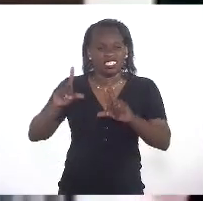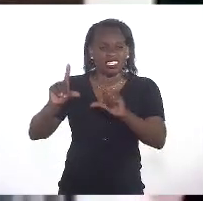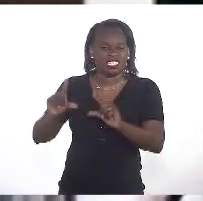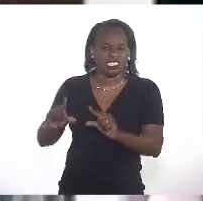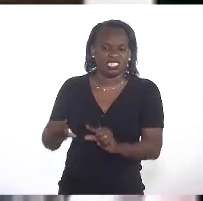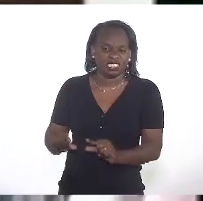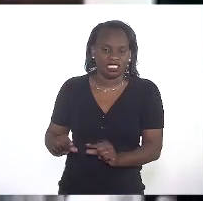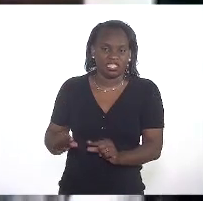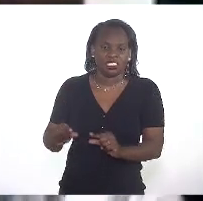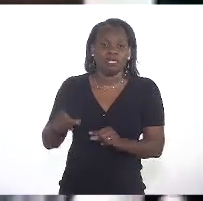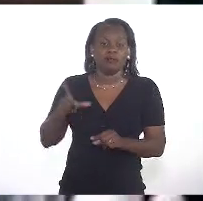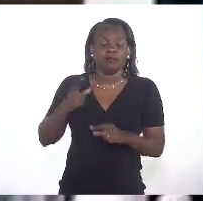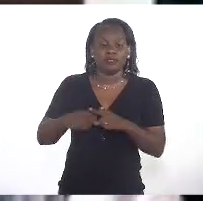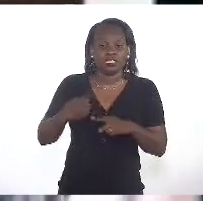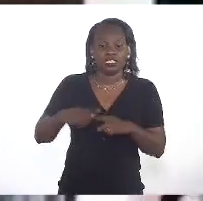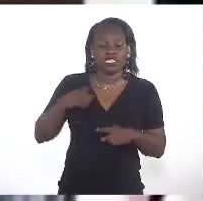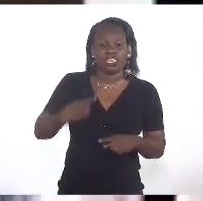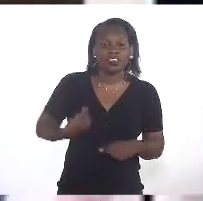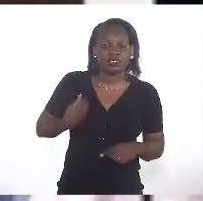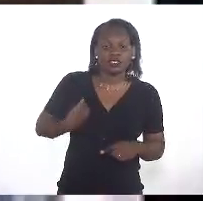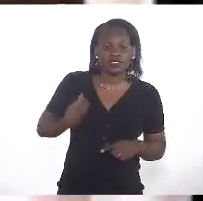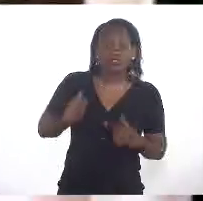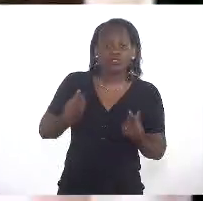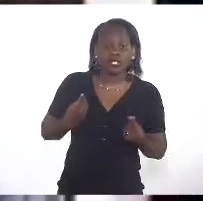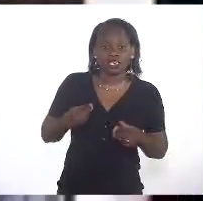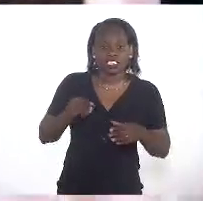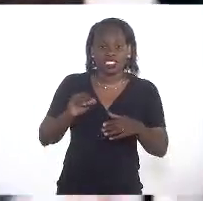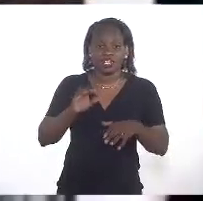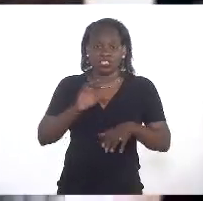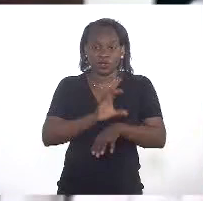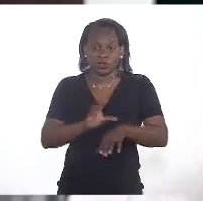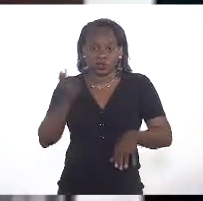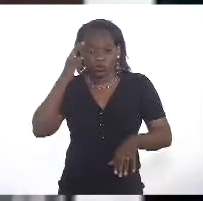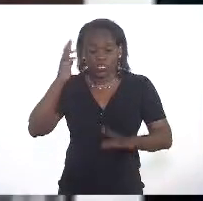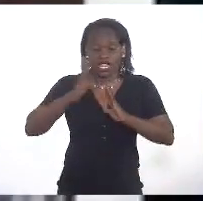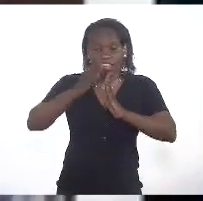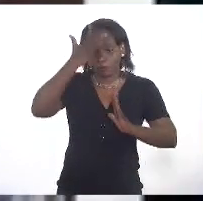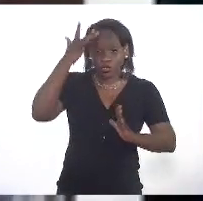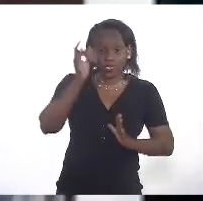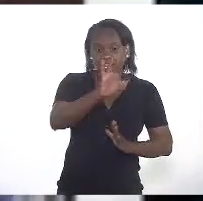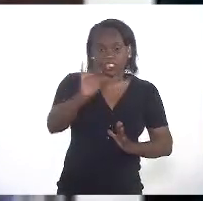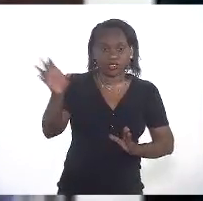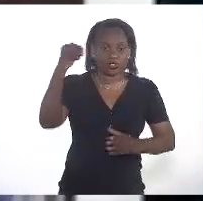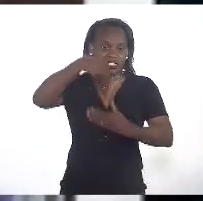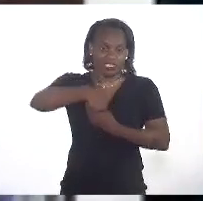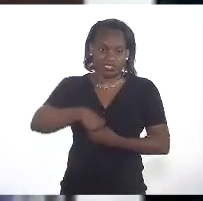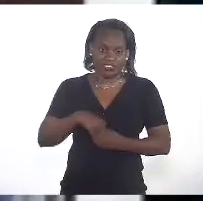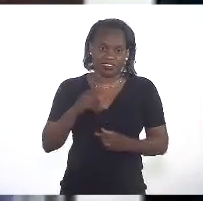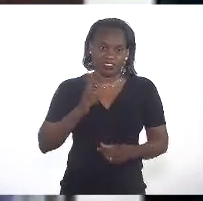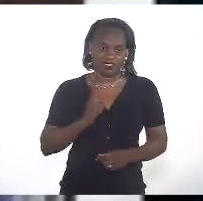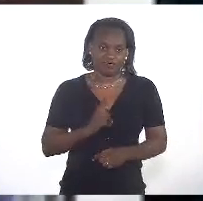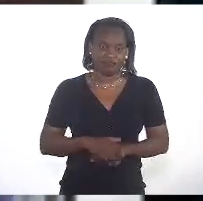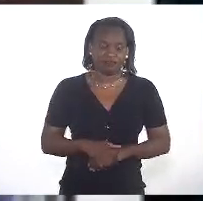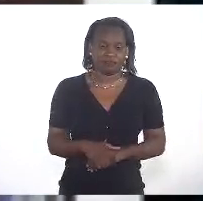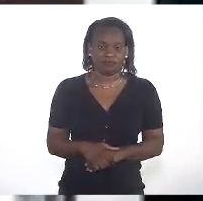minorado com a presença da cultura dentro das casas das pessoas.